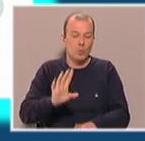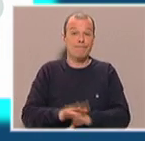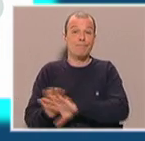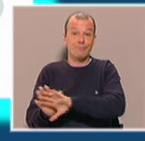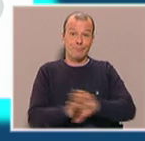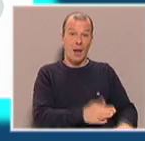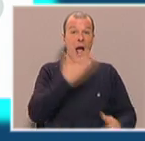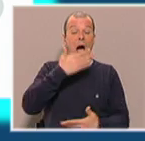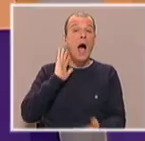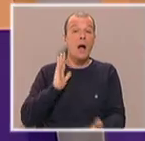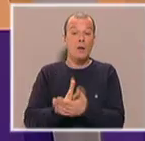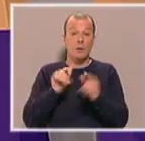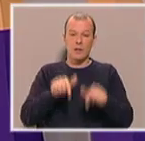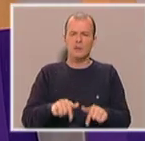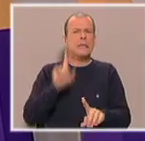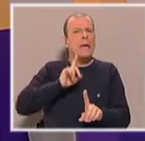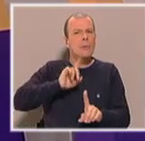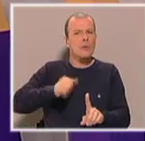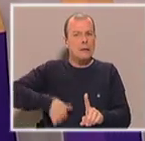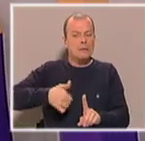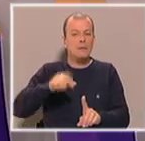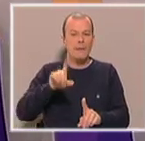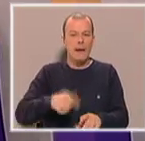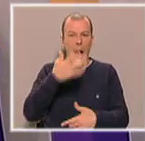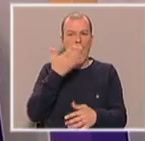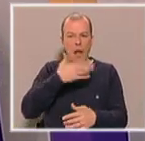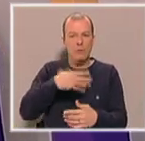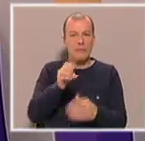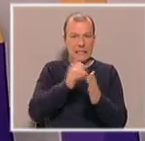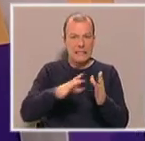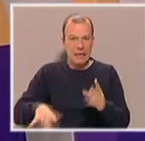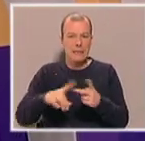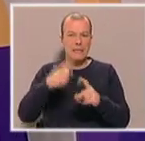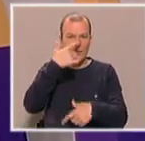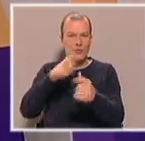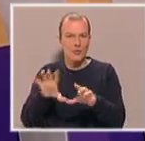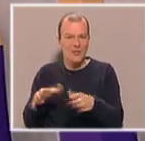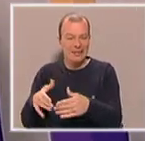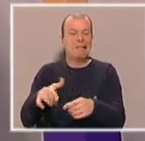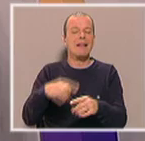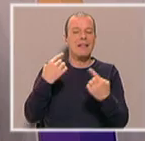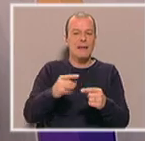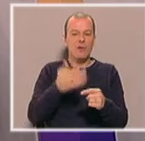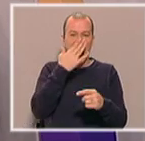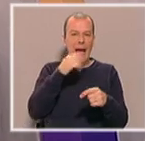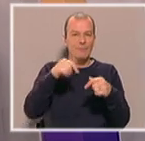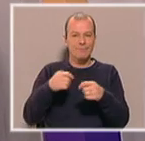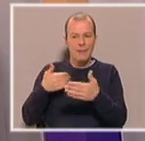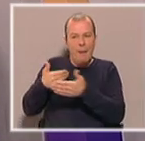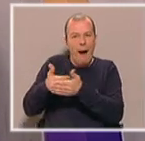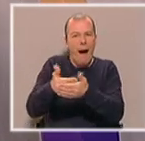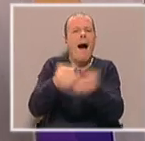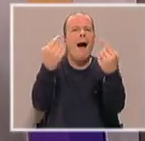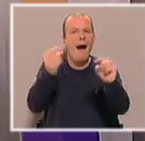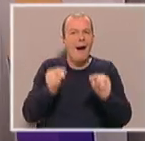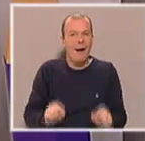Nesta aula, isso vocês também é uma coisa importante, é que esta aula de cidadania e de ciências, nós temos um fio condutor. Vamos hoje falar sobre o quê?